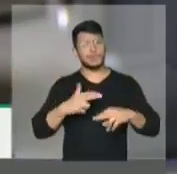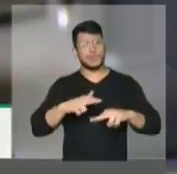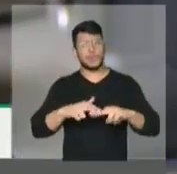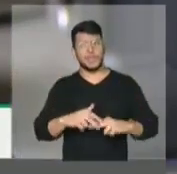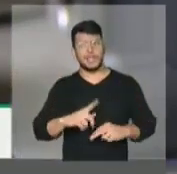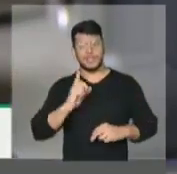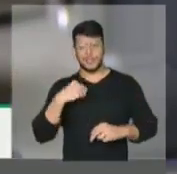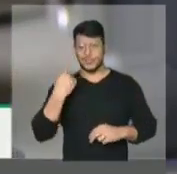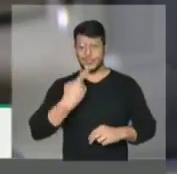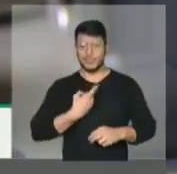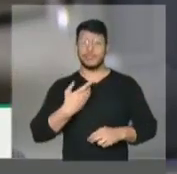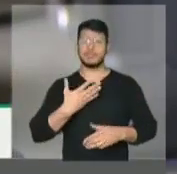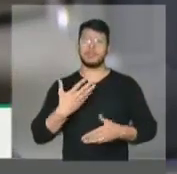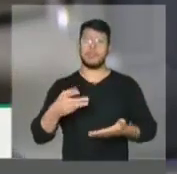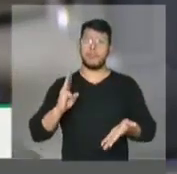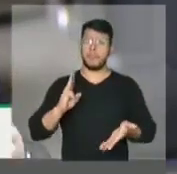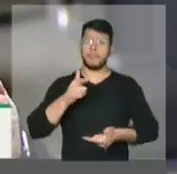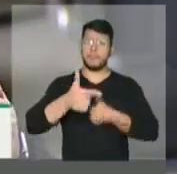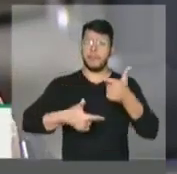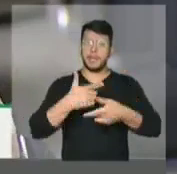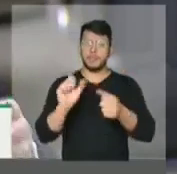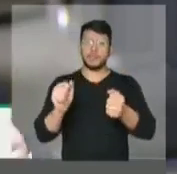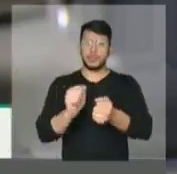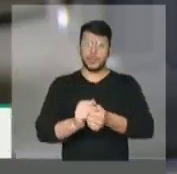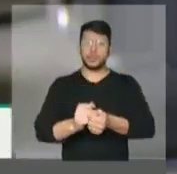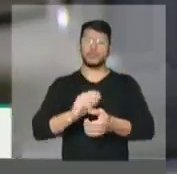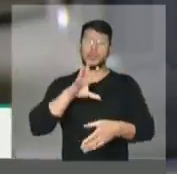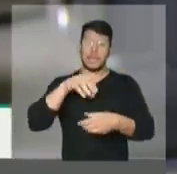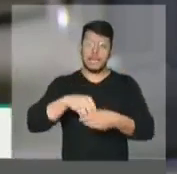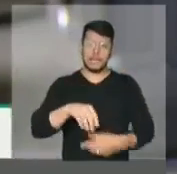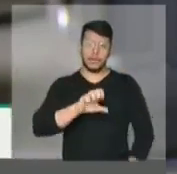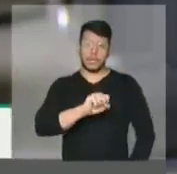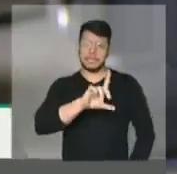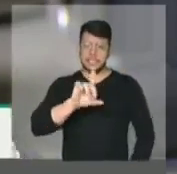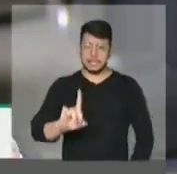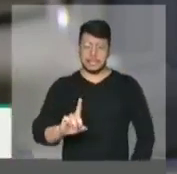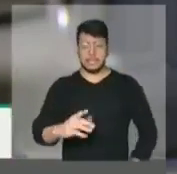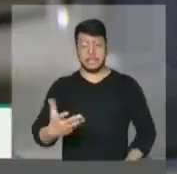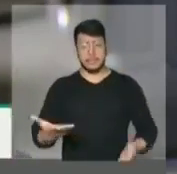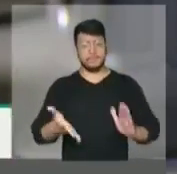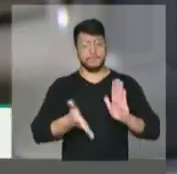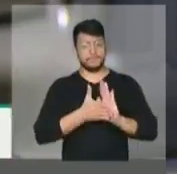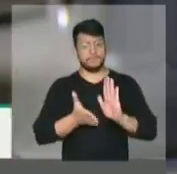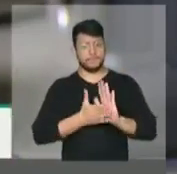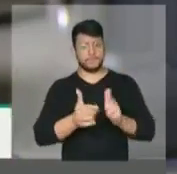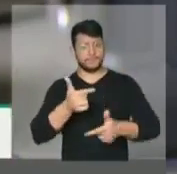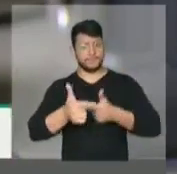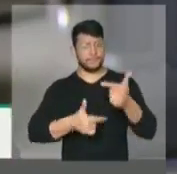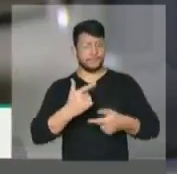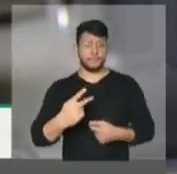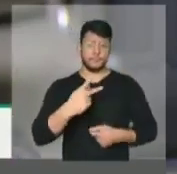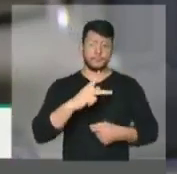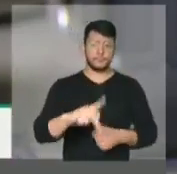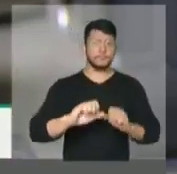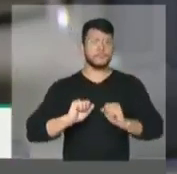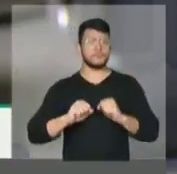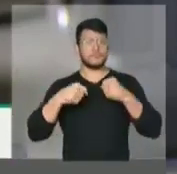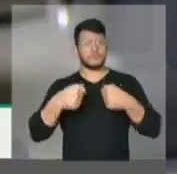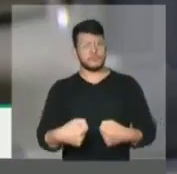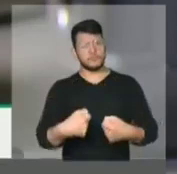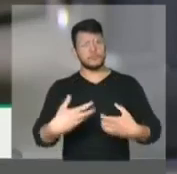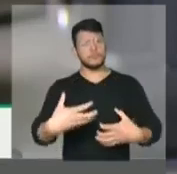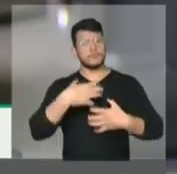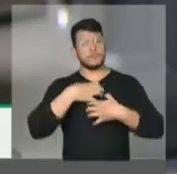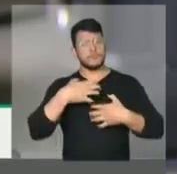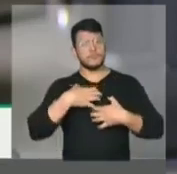parte dessa bancada. Então, eu queria parabenizá-lo pelo trabalho, pelo seu empenho, pela sua determinação.